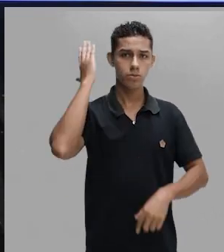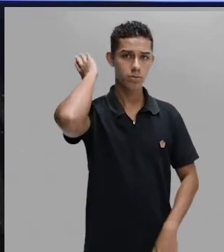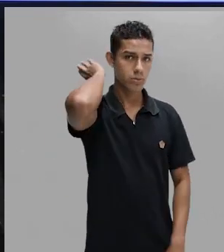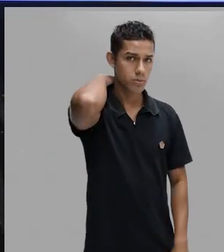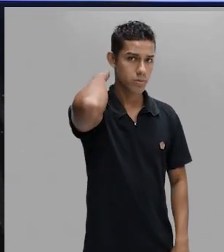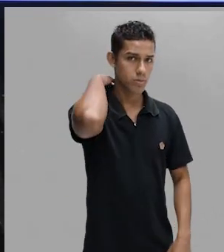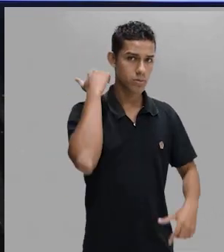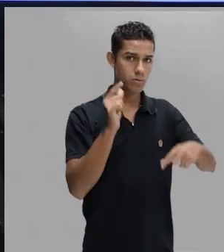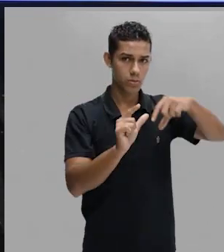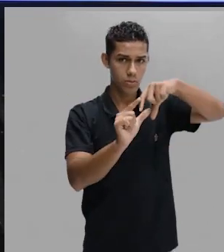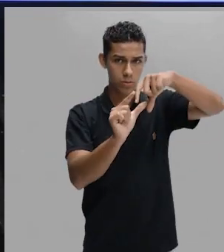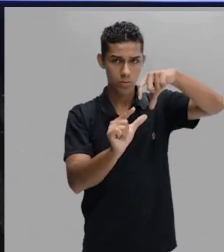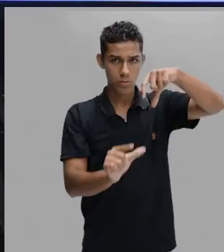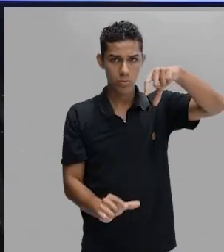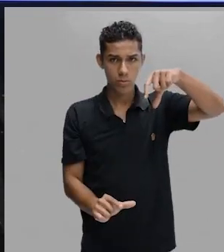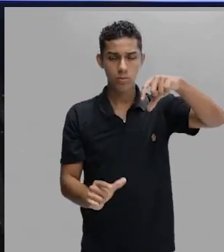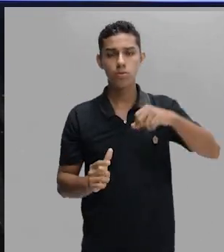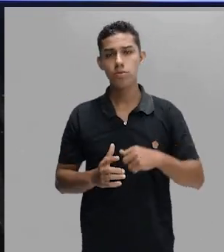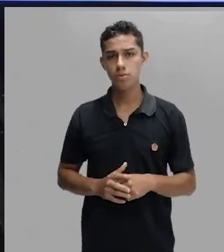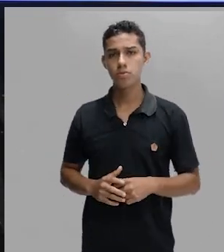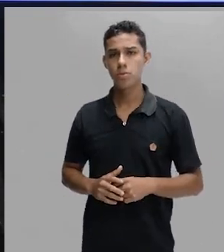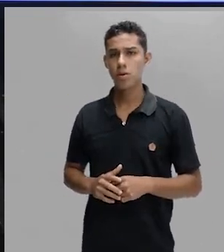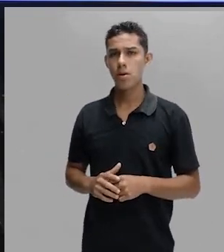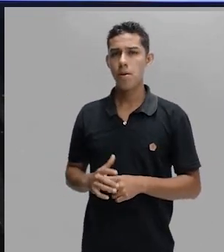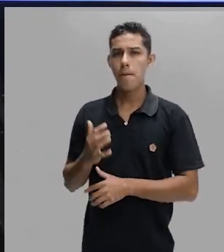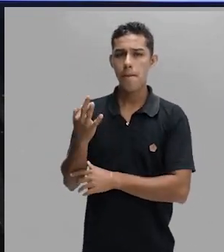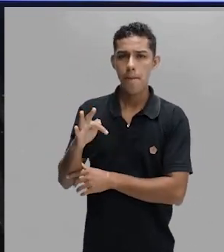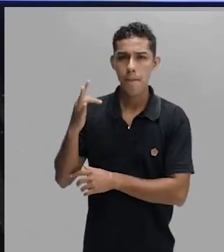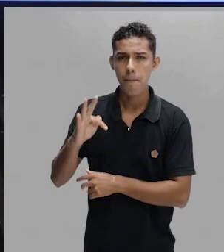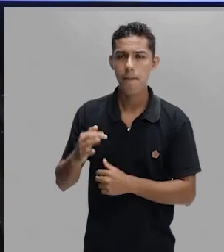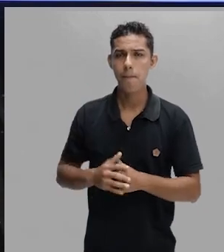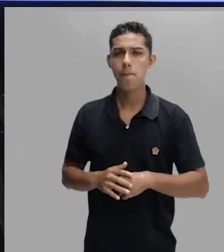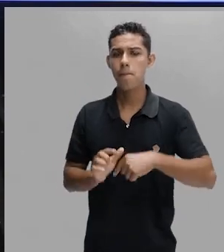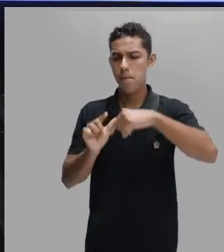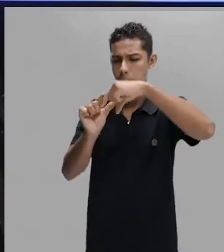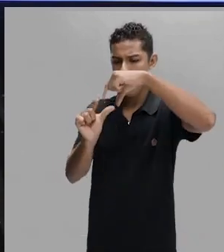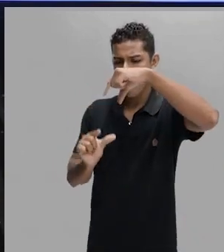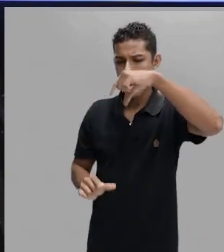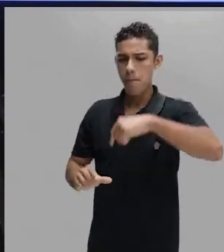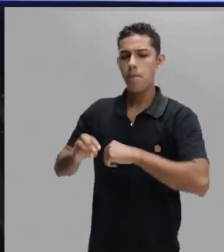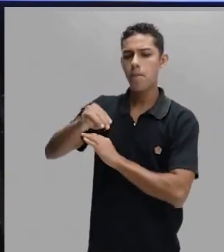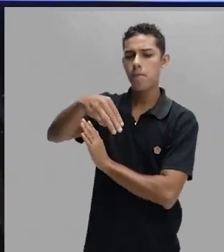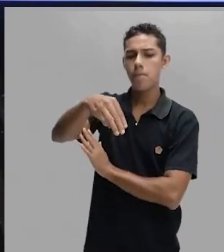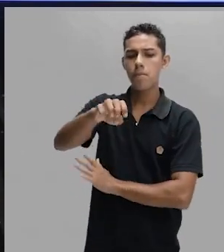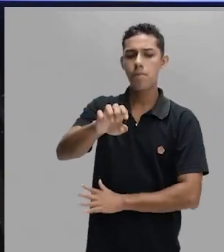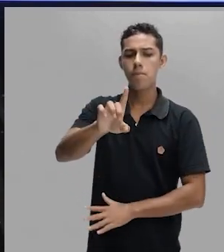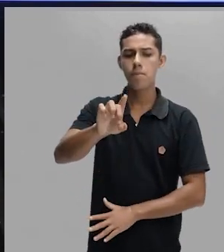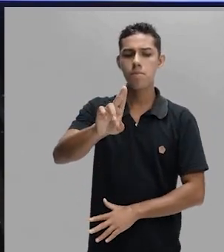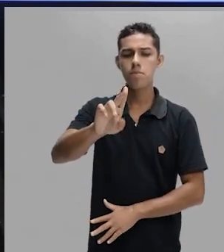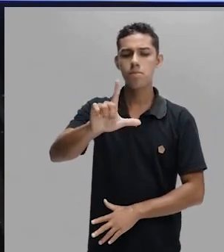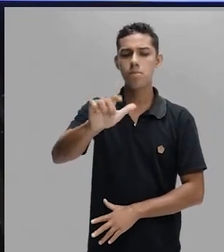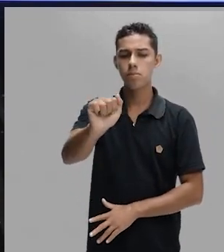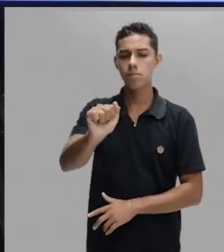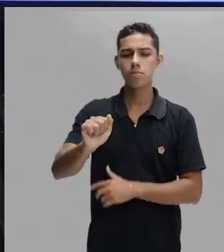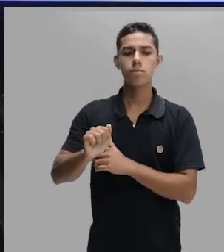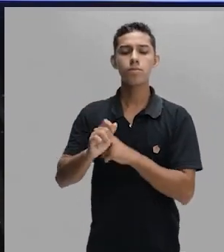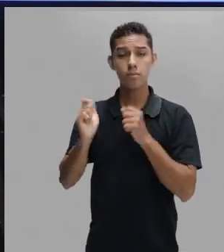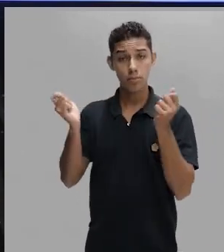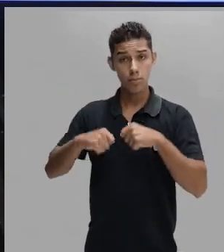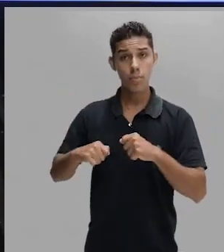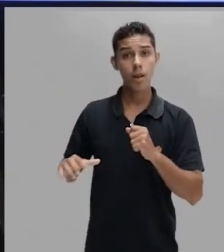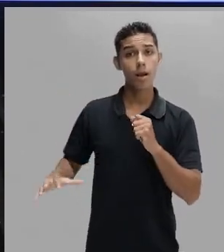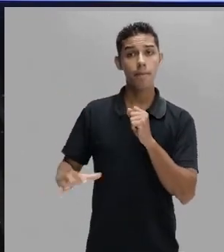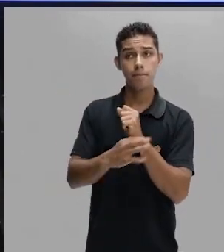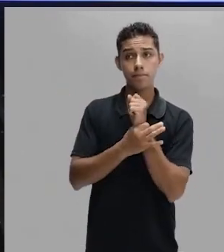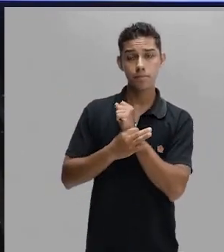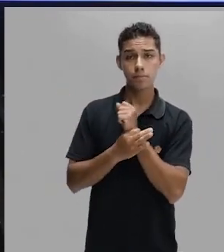lombar, digamos. Ela sofreu uma lesão na sua medula espinal. Uma das funções do nosso sistema esquelético é qual? Proteção.